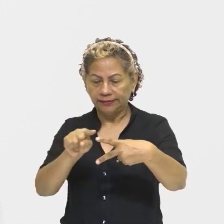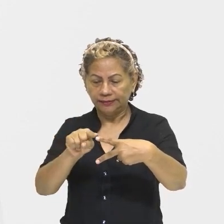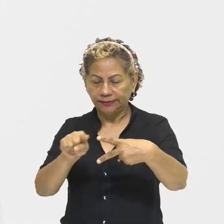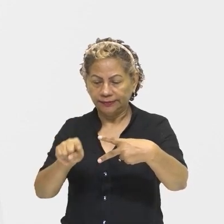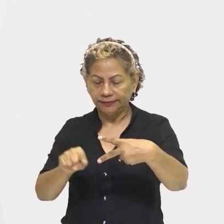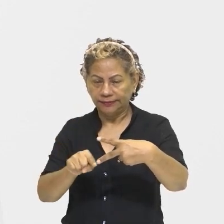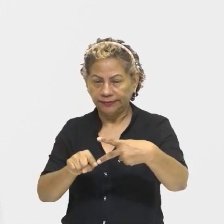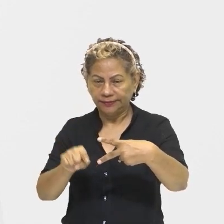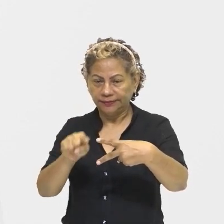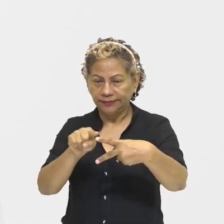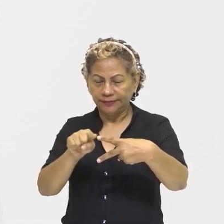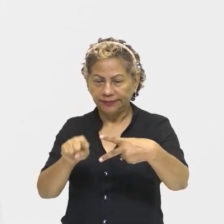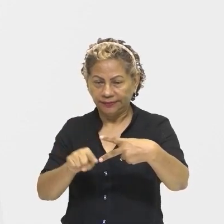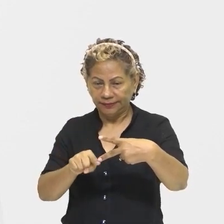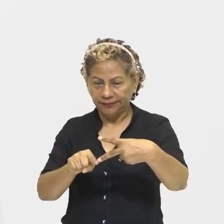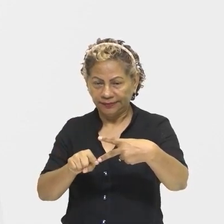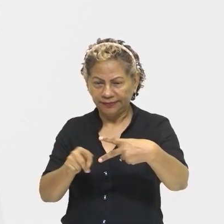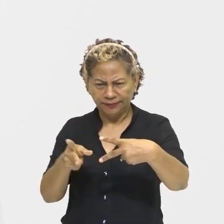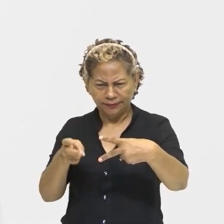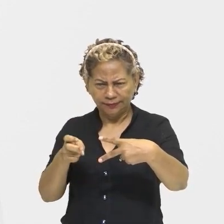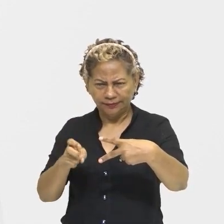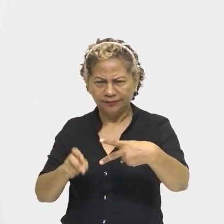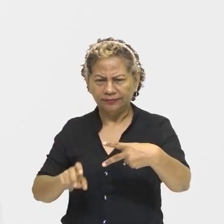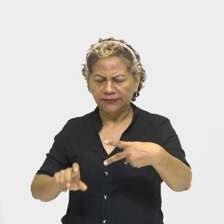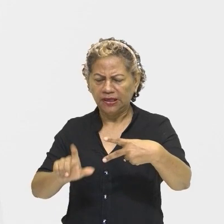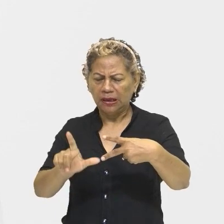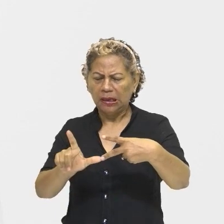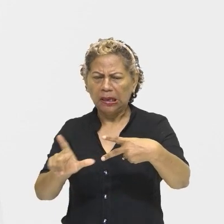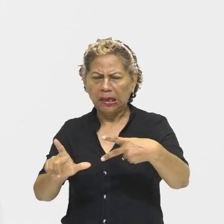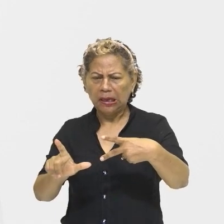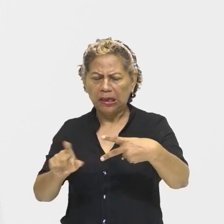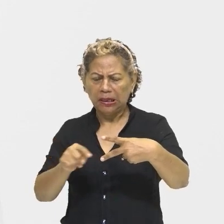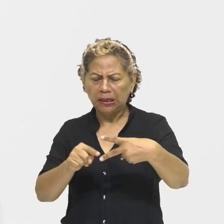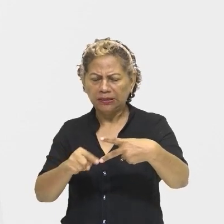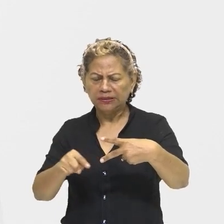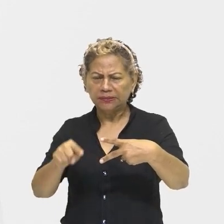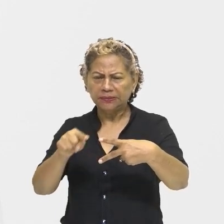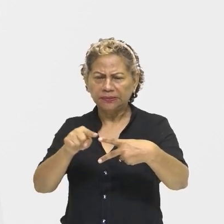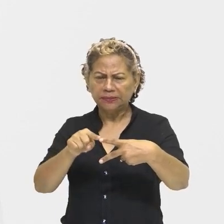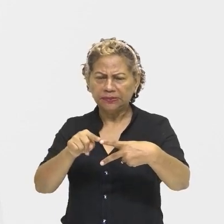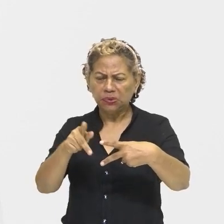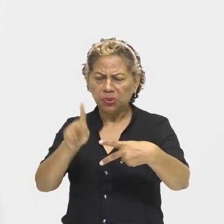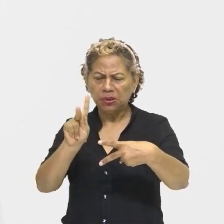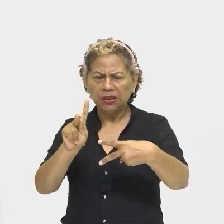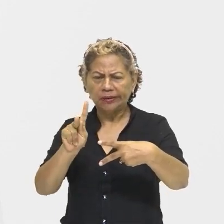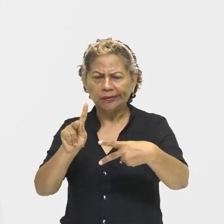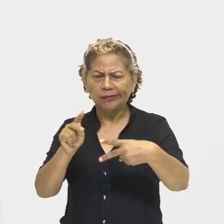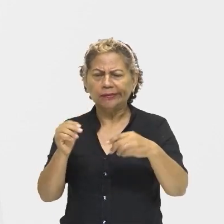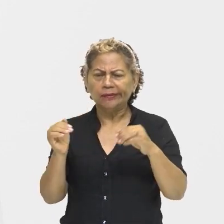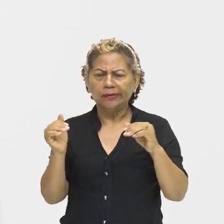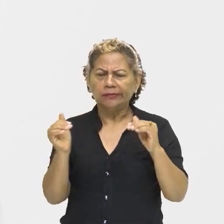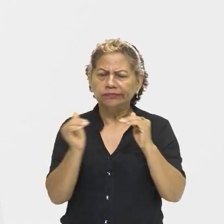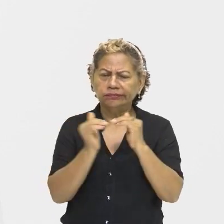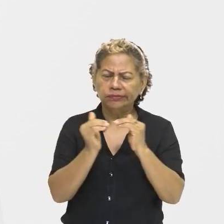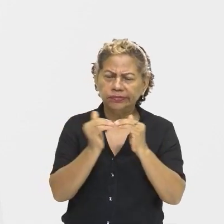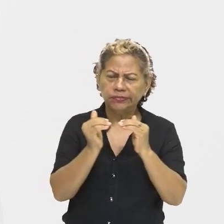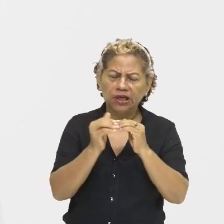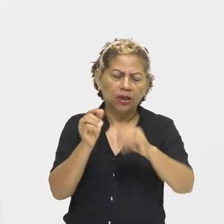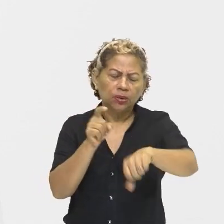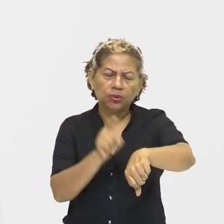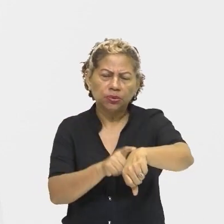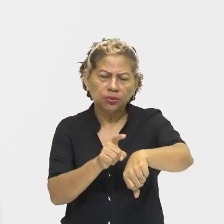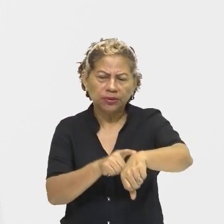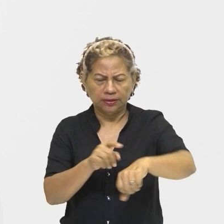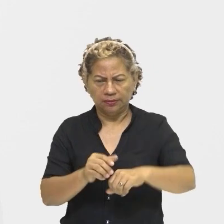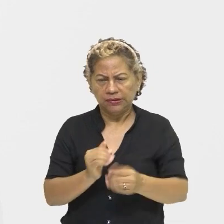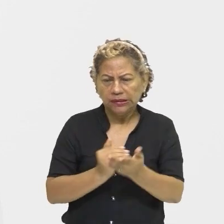K. Mas esses deslocamentos aconteceram no mesmo intervalo de tempo. Por exemplo, se para sair